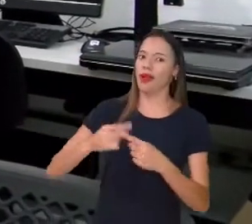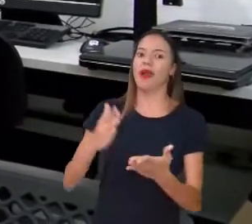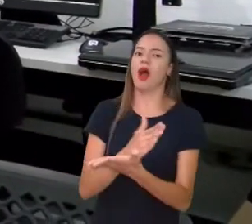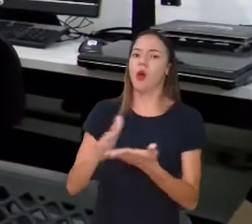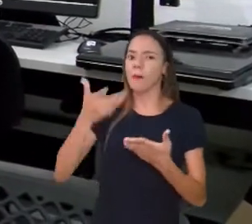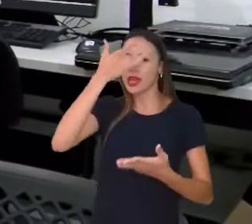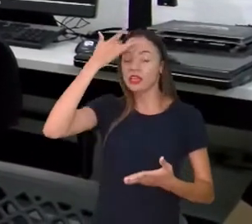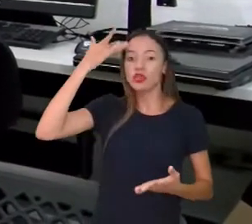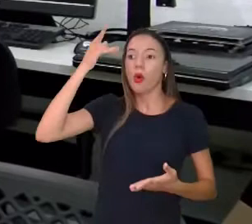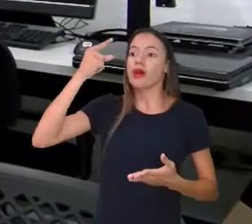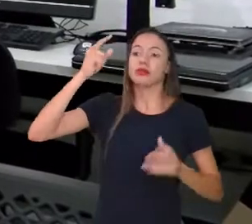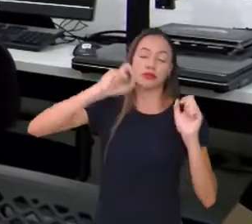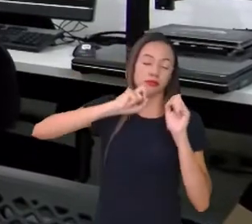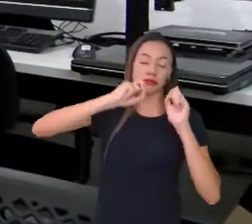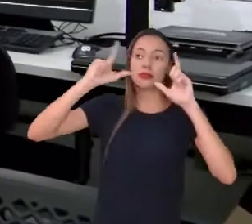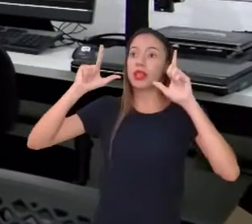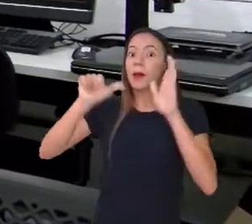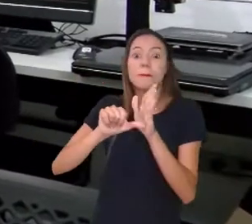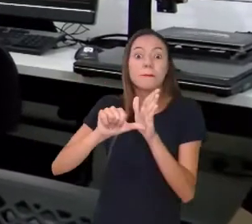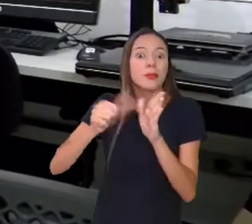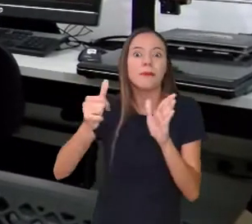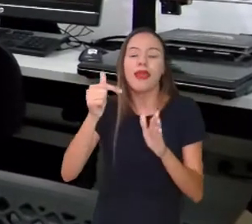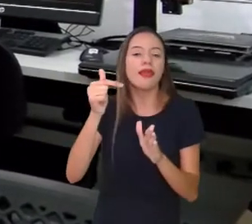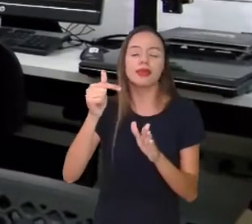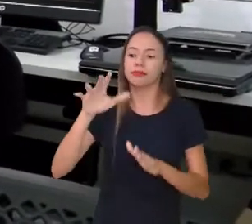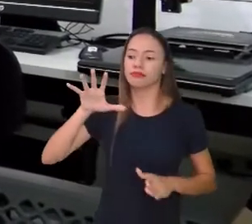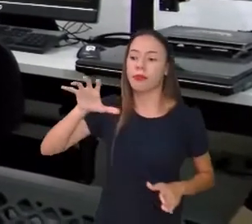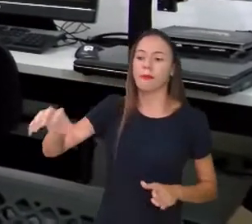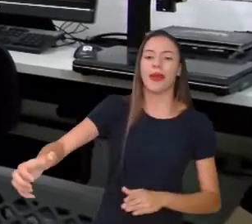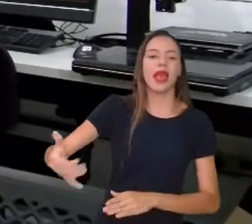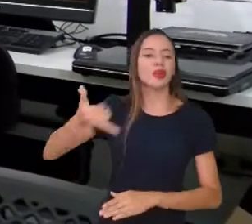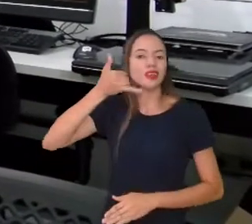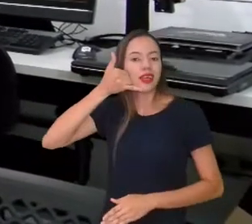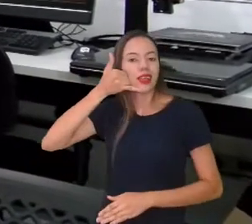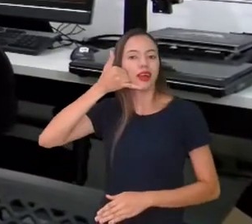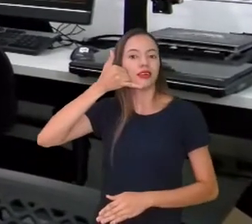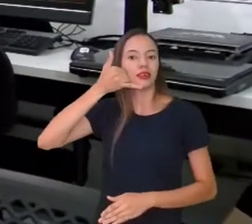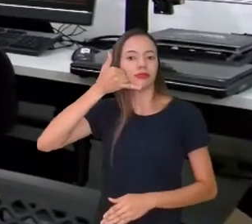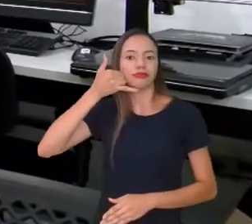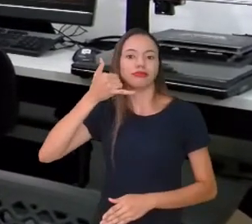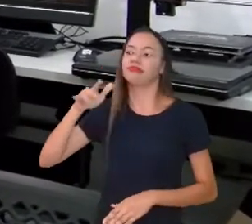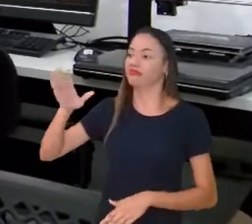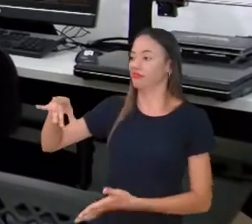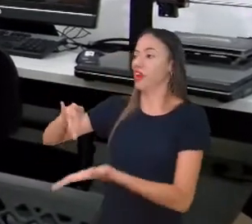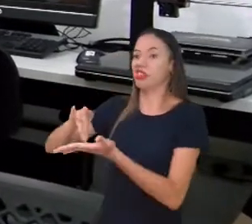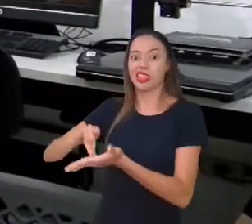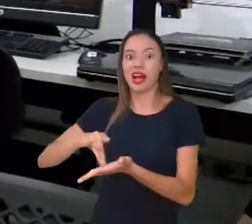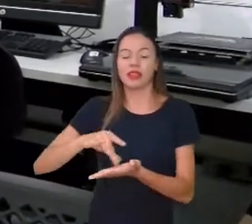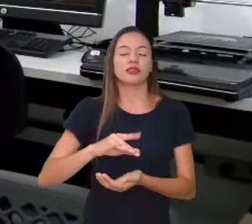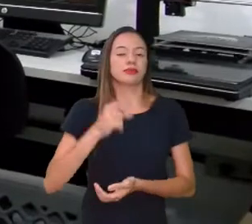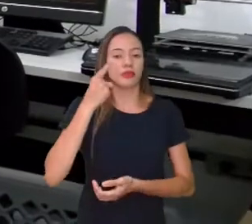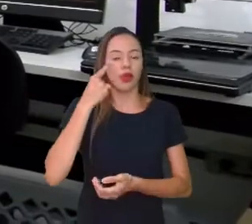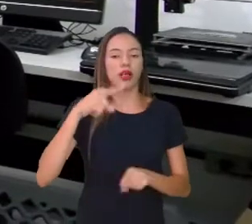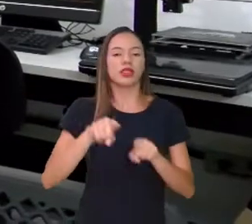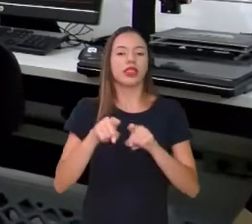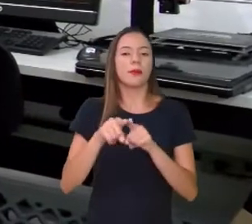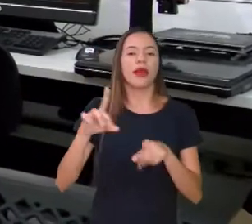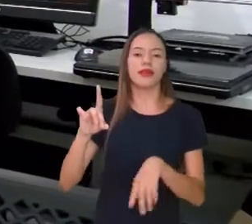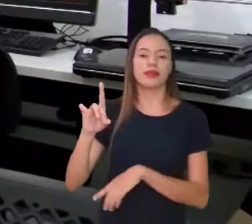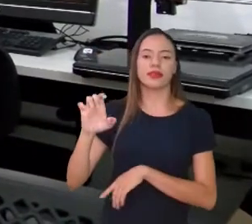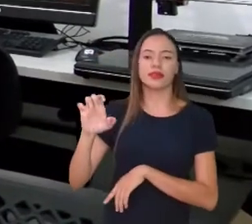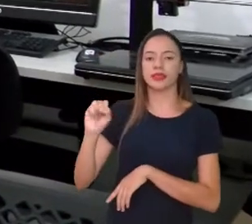quando acorda é pegar o celular. Aí, não consegue nem abrir o olho direito, já tá. Isso. Não é? O despertador. Quem acorda